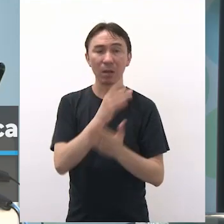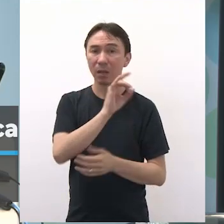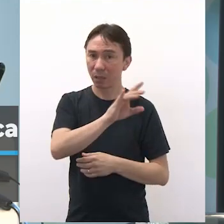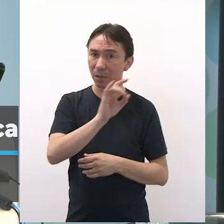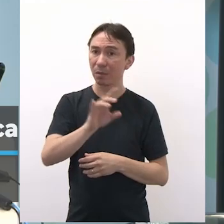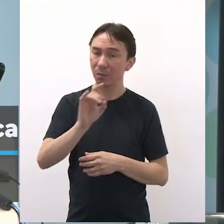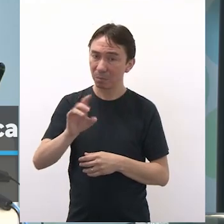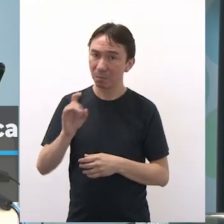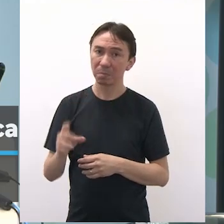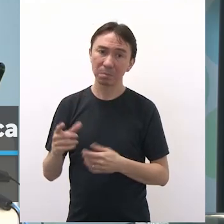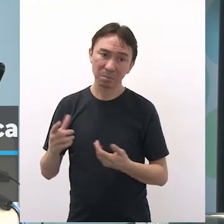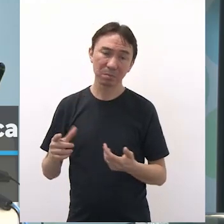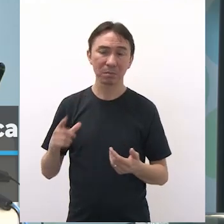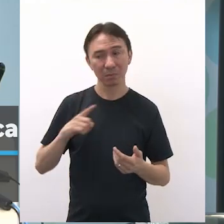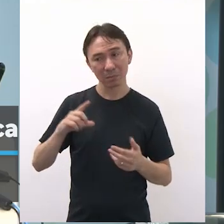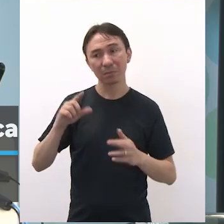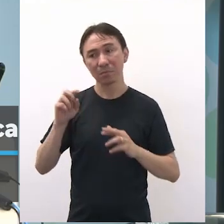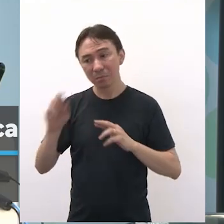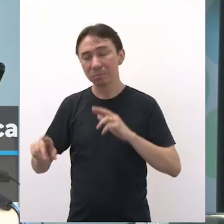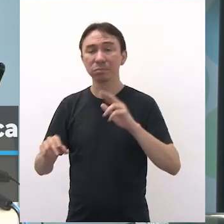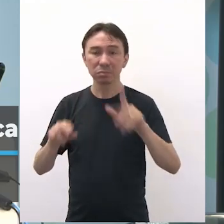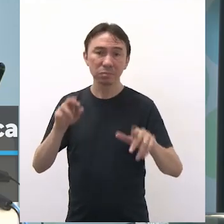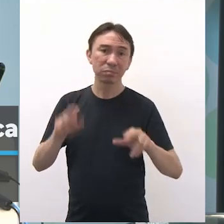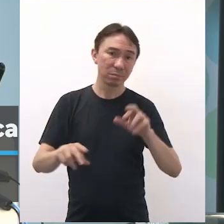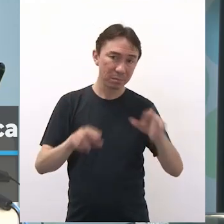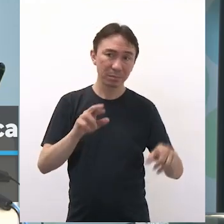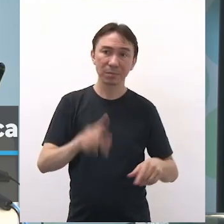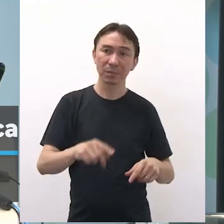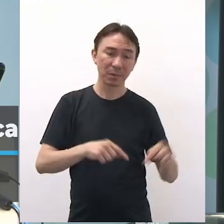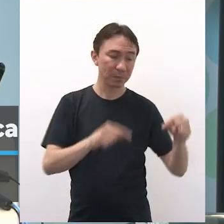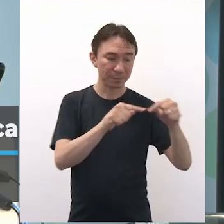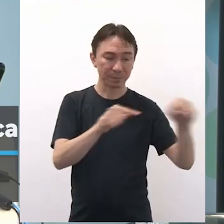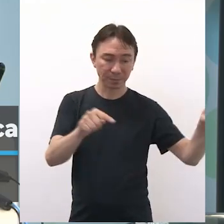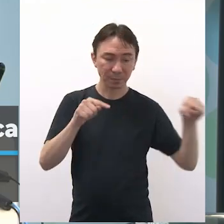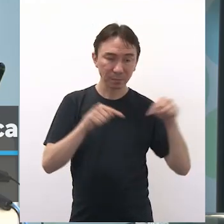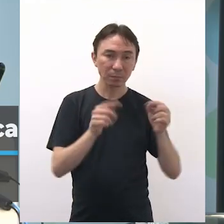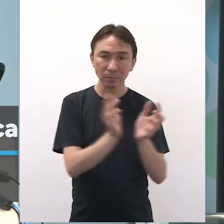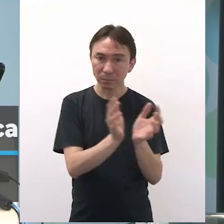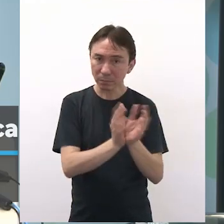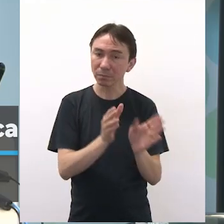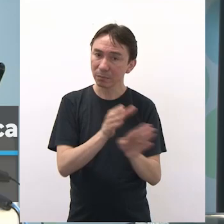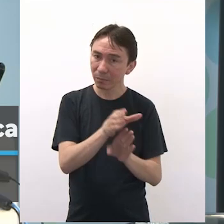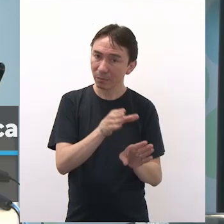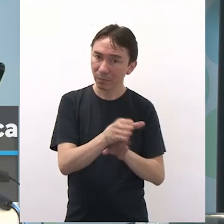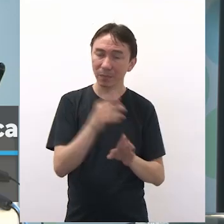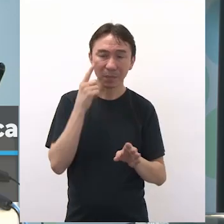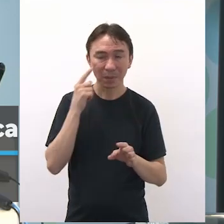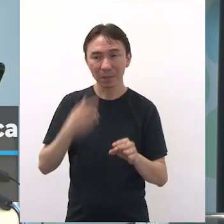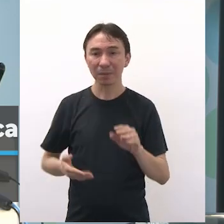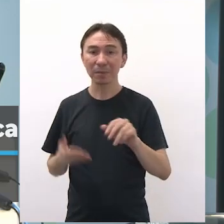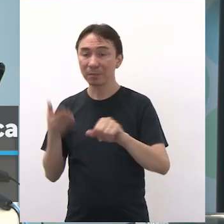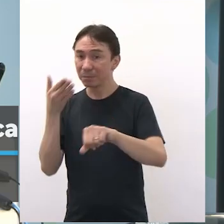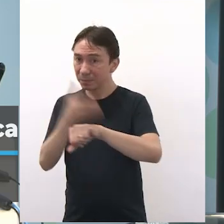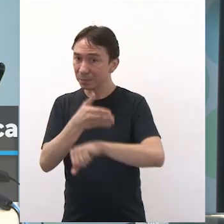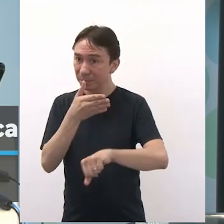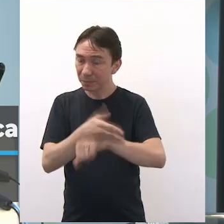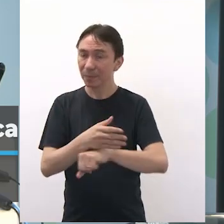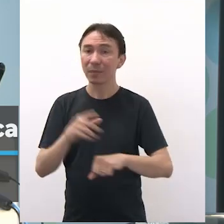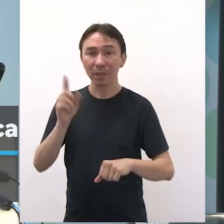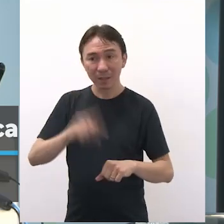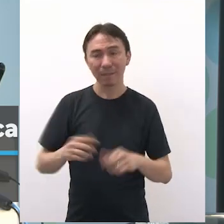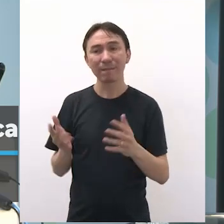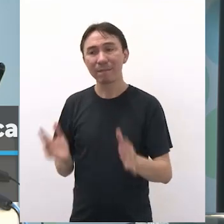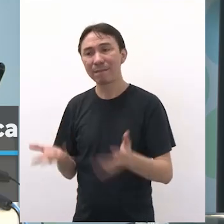de classe participativo, sempre incentivando, né, o protagonismo do aluno, a participação do aluno, né,